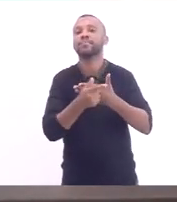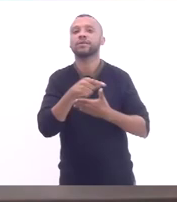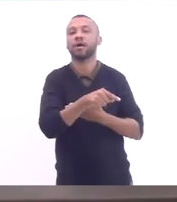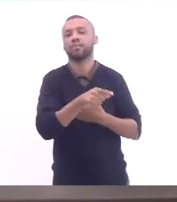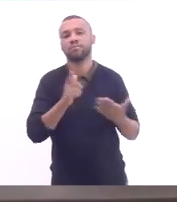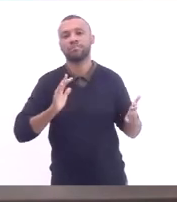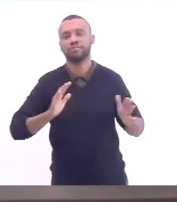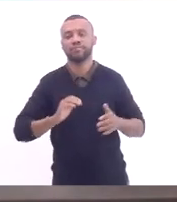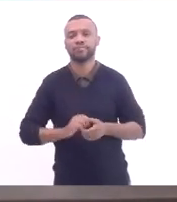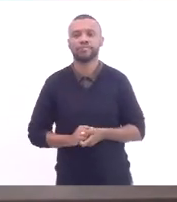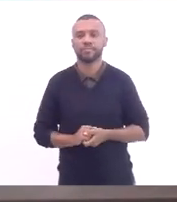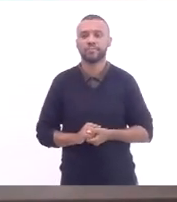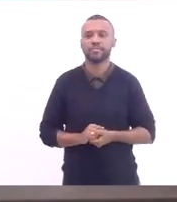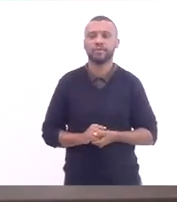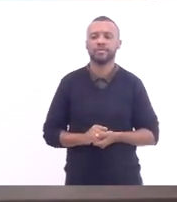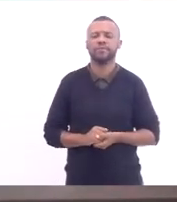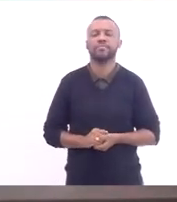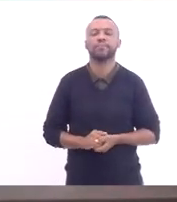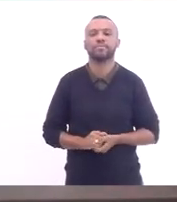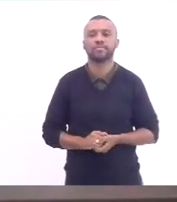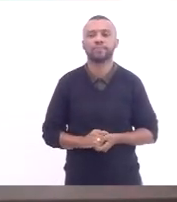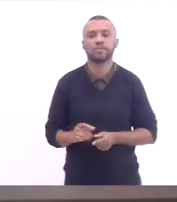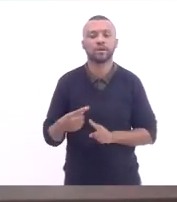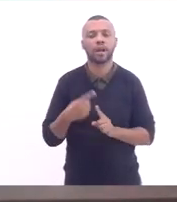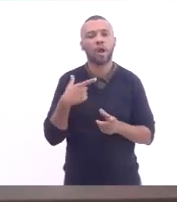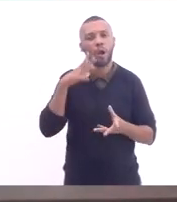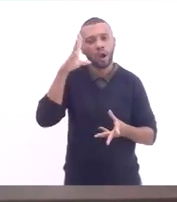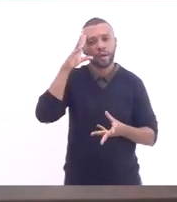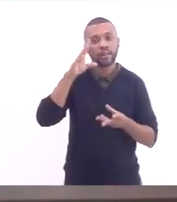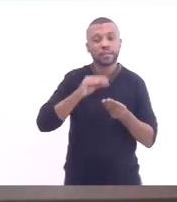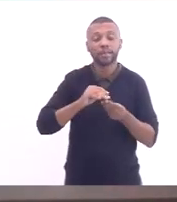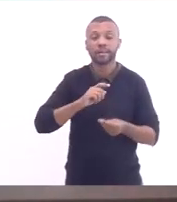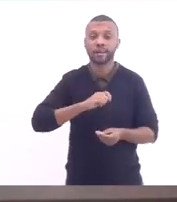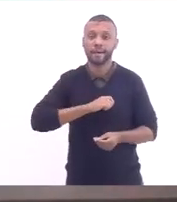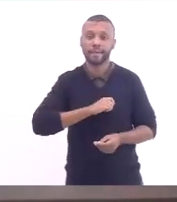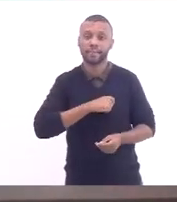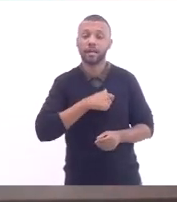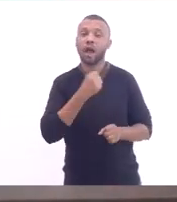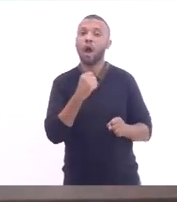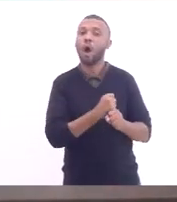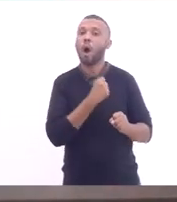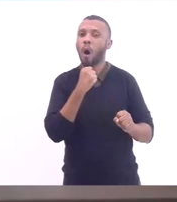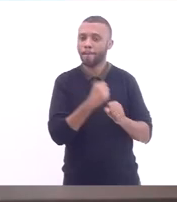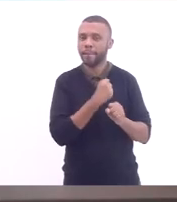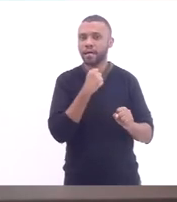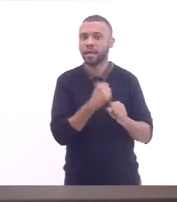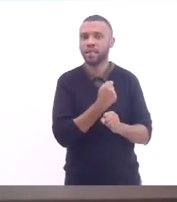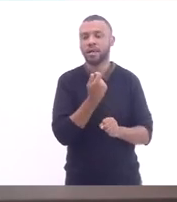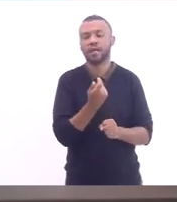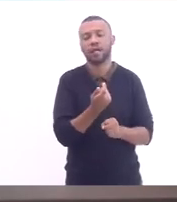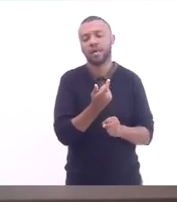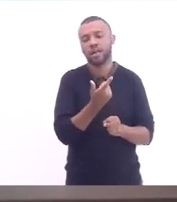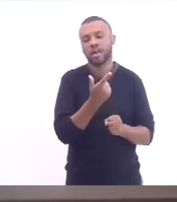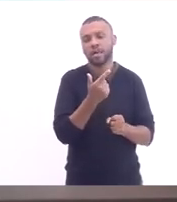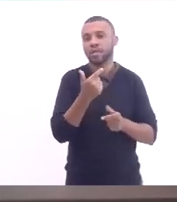estão. Porque eu entendo que quem fiscaliza a obra, por um